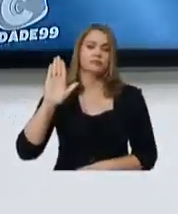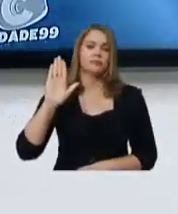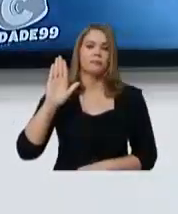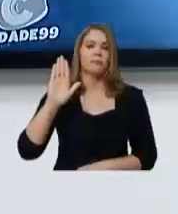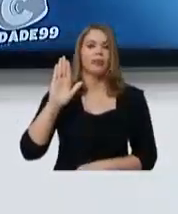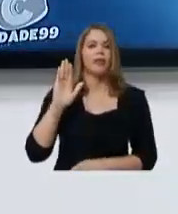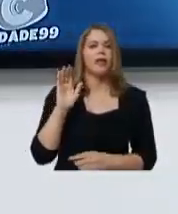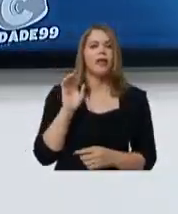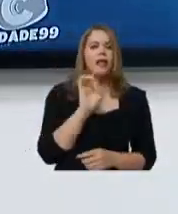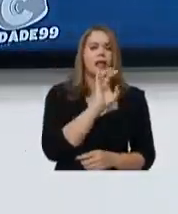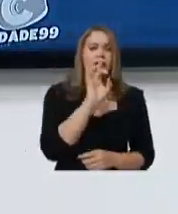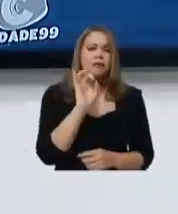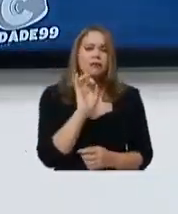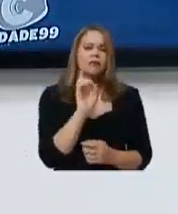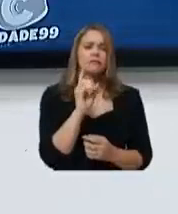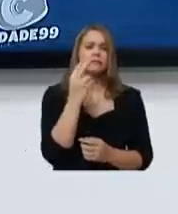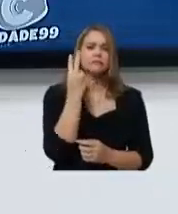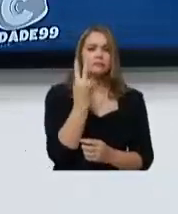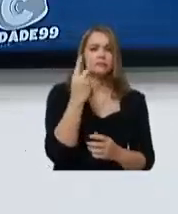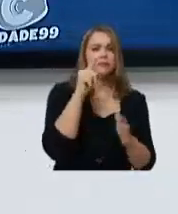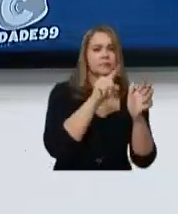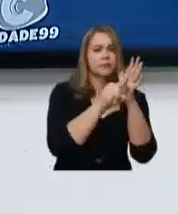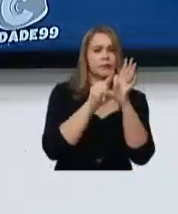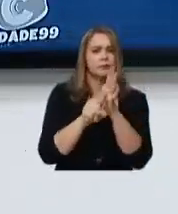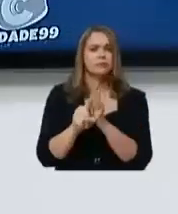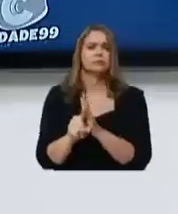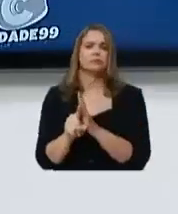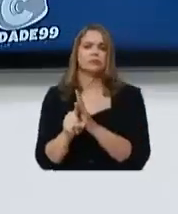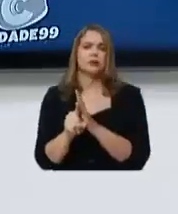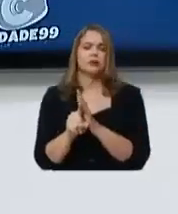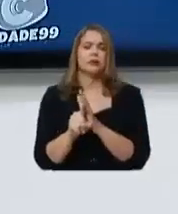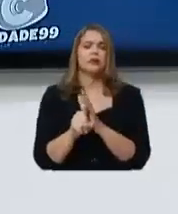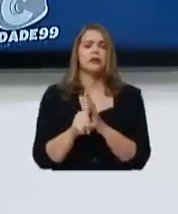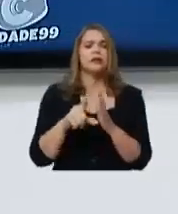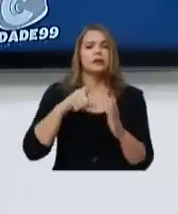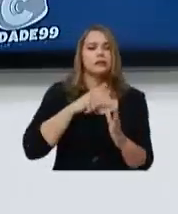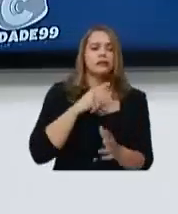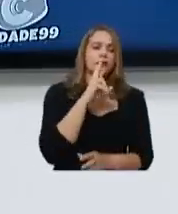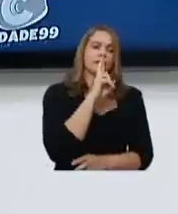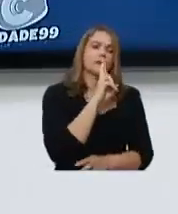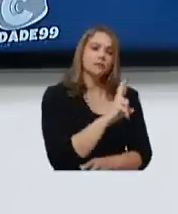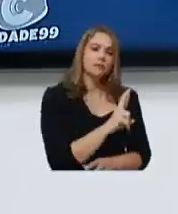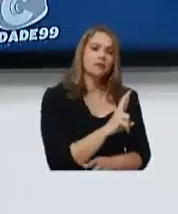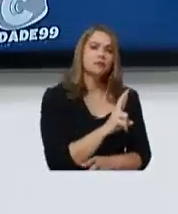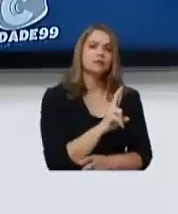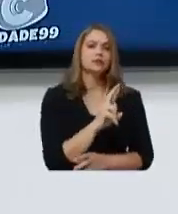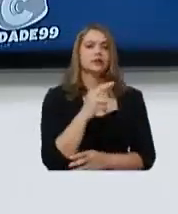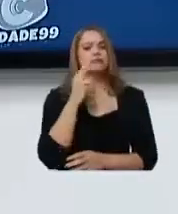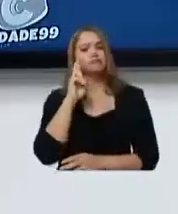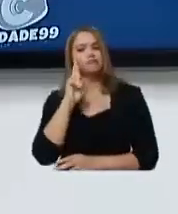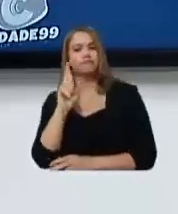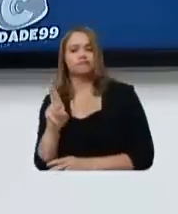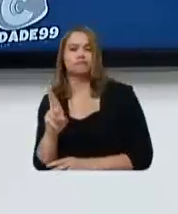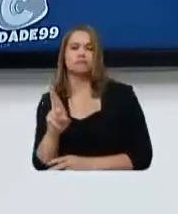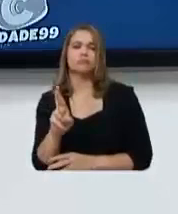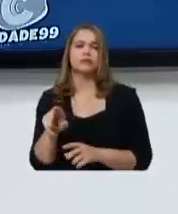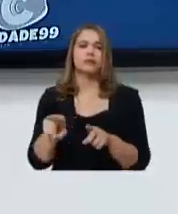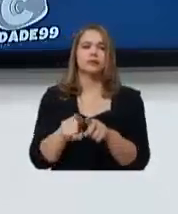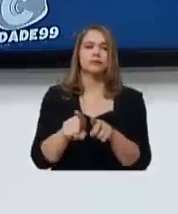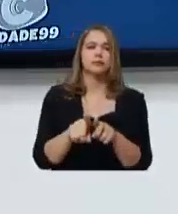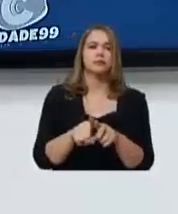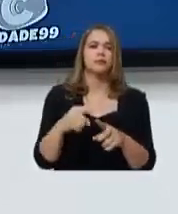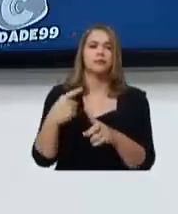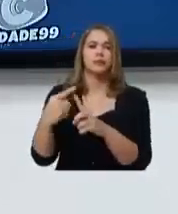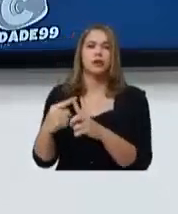fará duas perguntas ao adversário e ambos terão direito a réplica e tréplica eu lembro